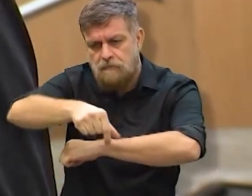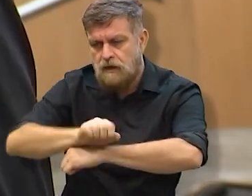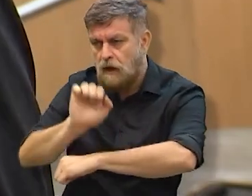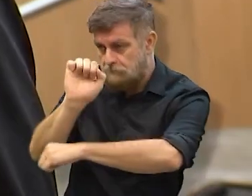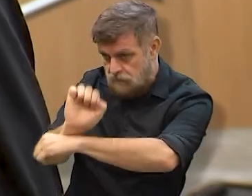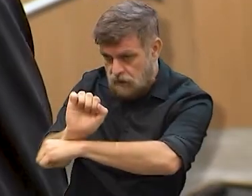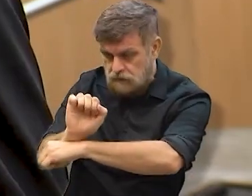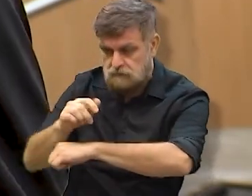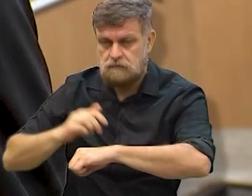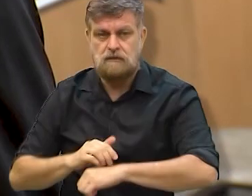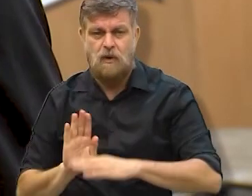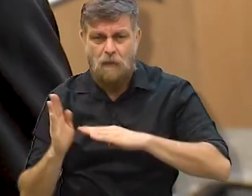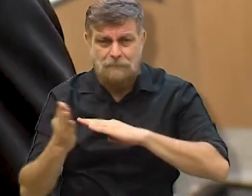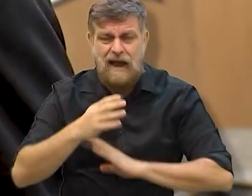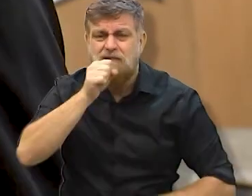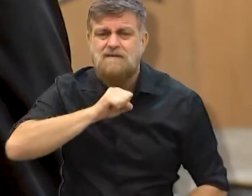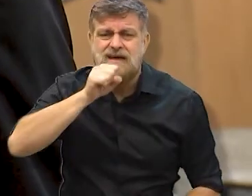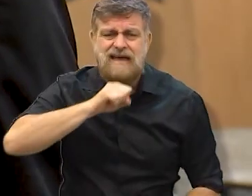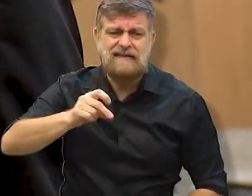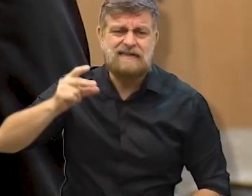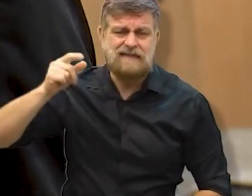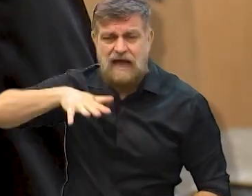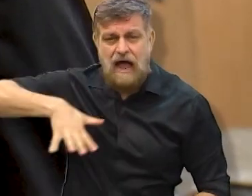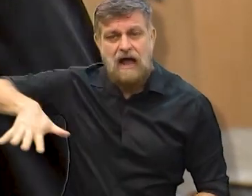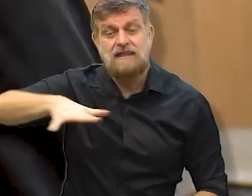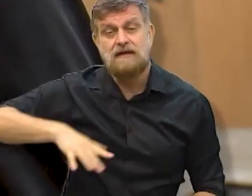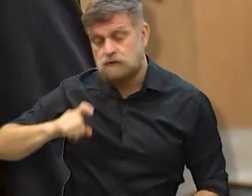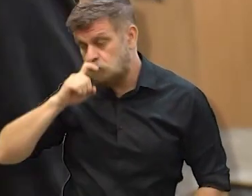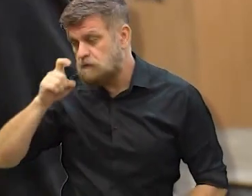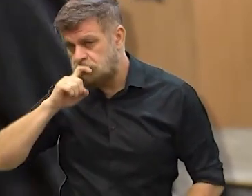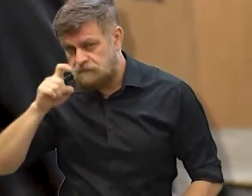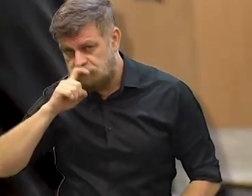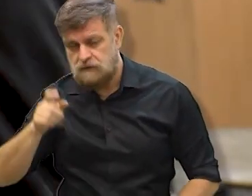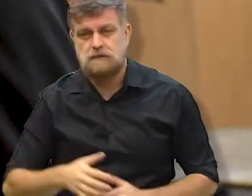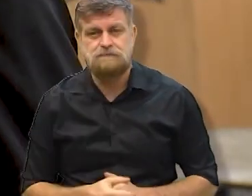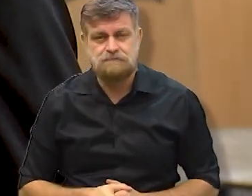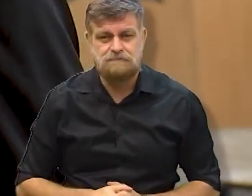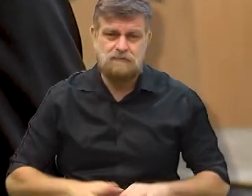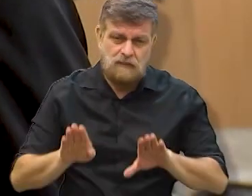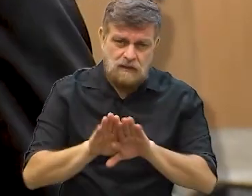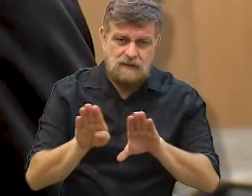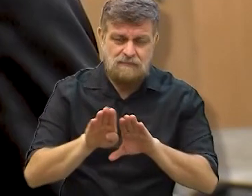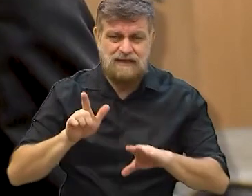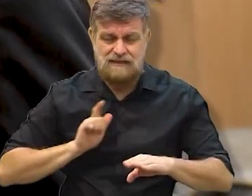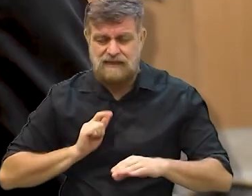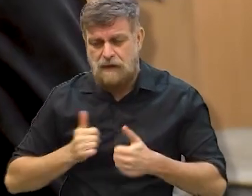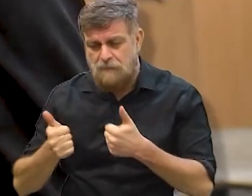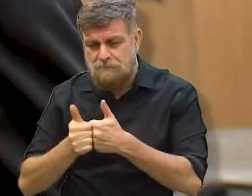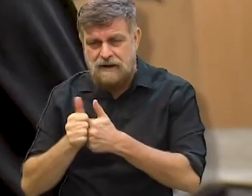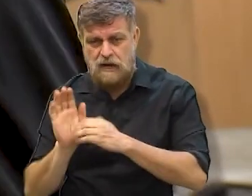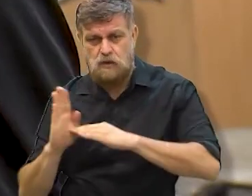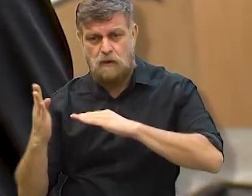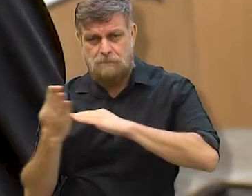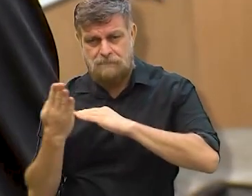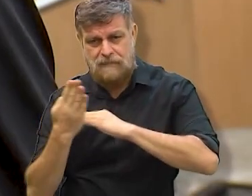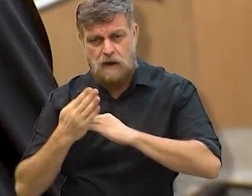de solo no bairro Ademar de Barros. É um bairro antigo aqui da região do distrito do Ouro Verde, na cidade de Campinas, e também lindeiro